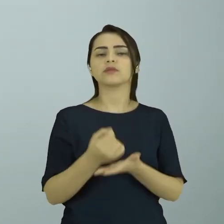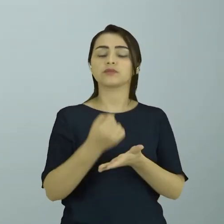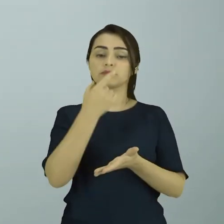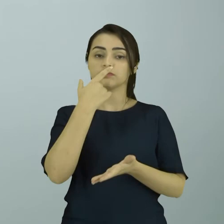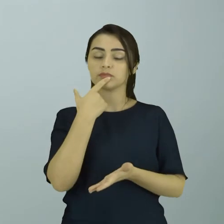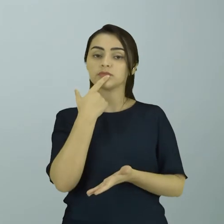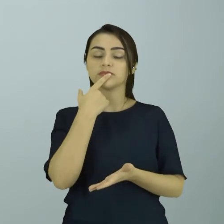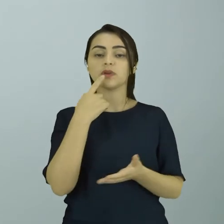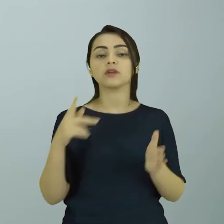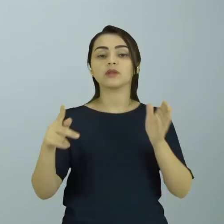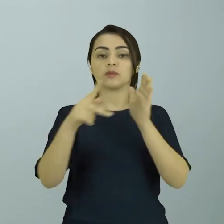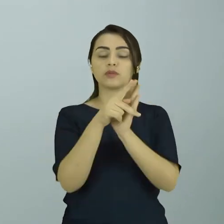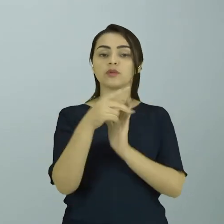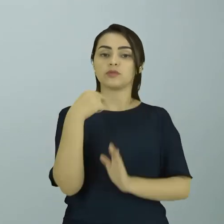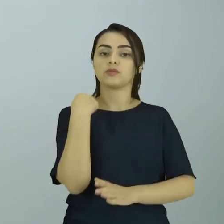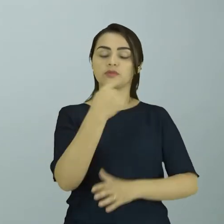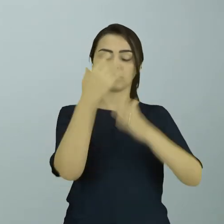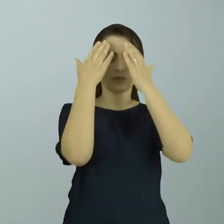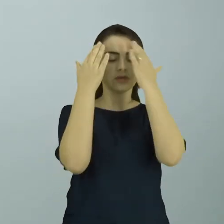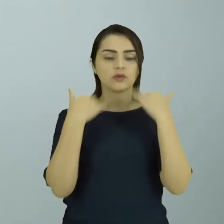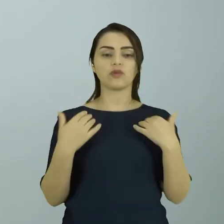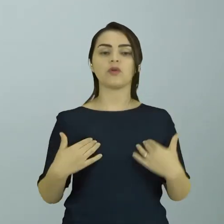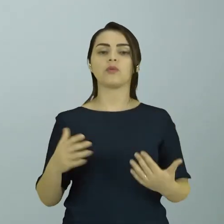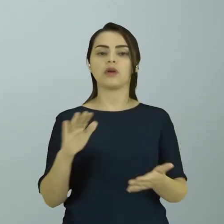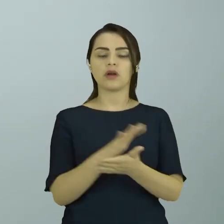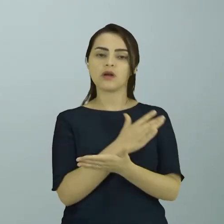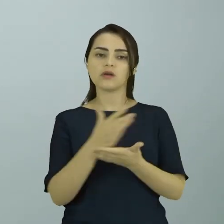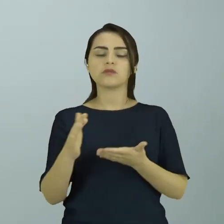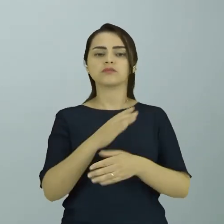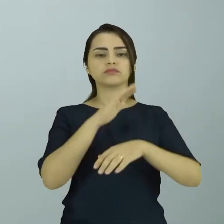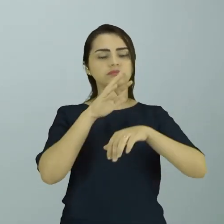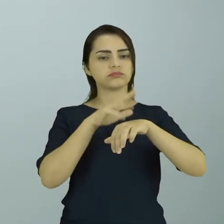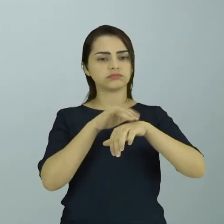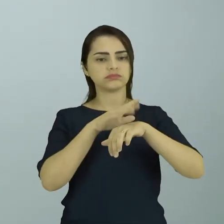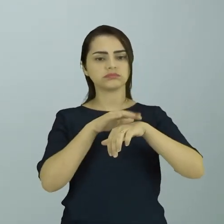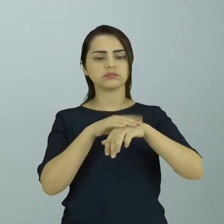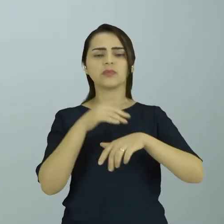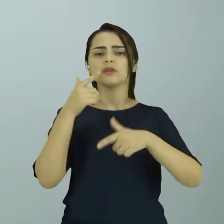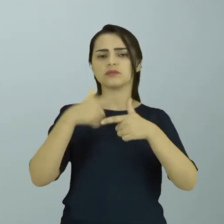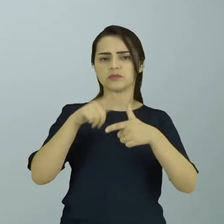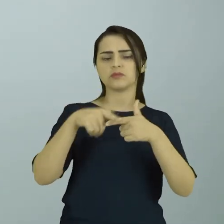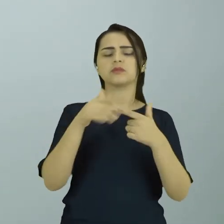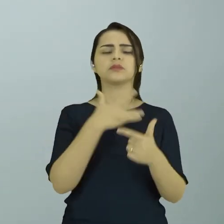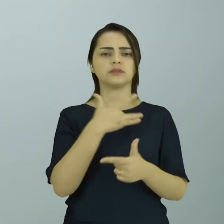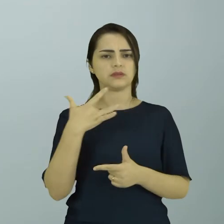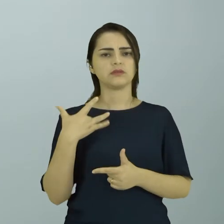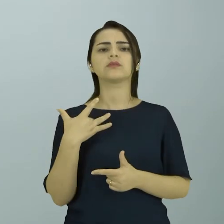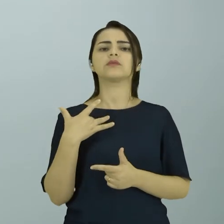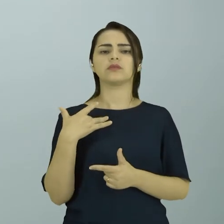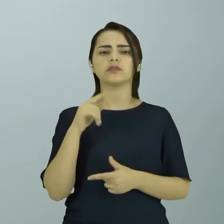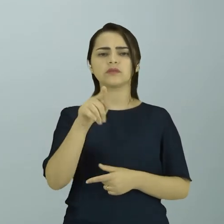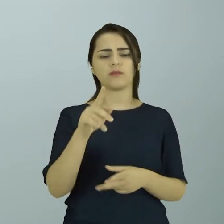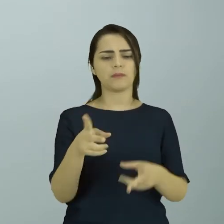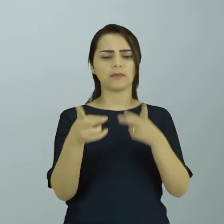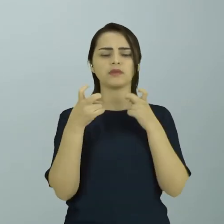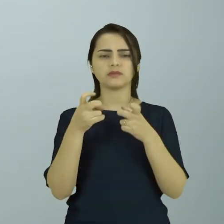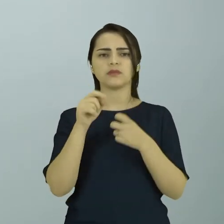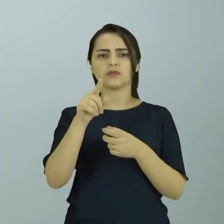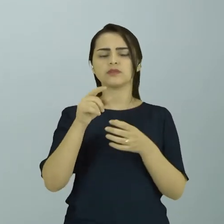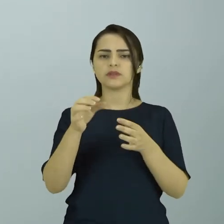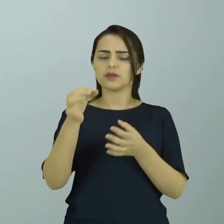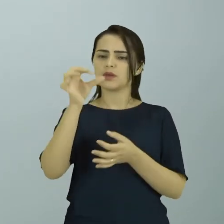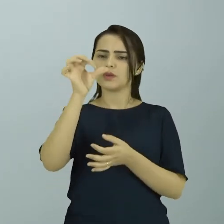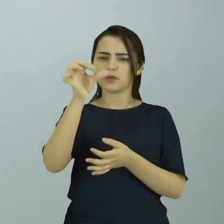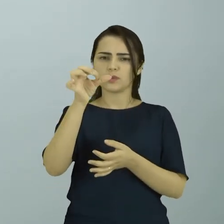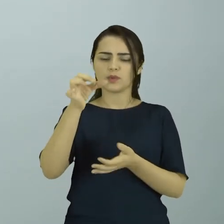remédio apropriado para combater algum tipo de problema de saúde, você percebe que quando você